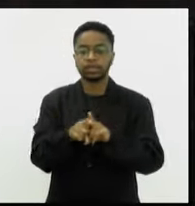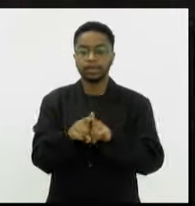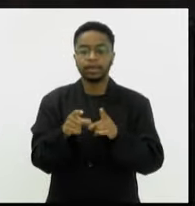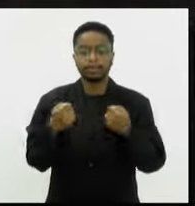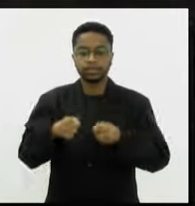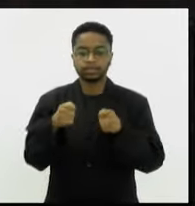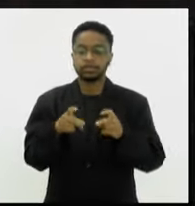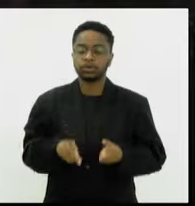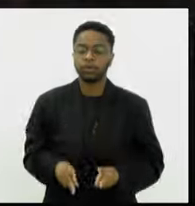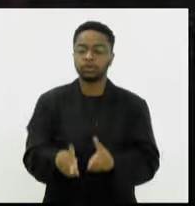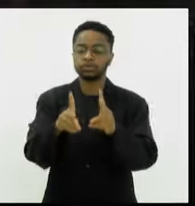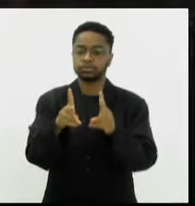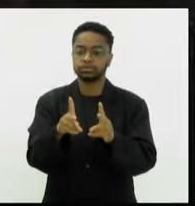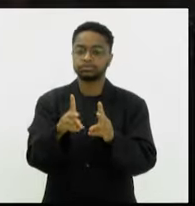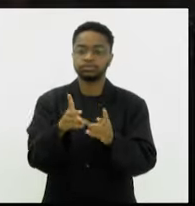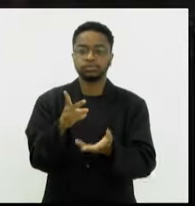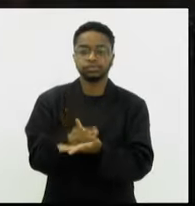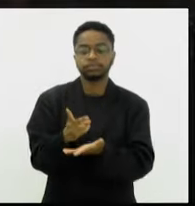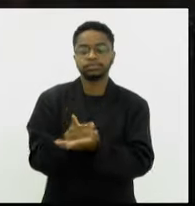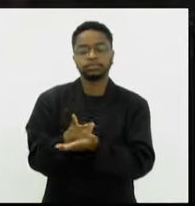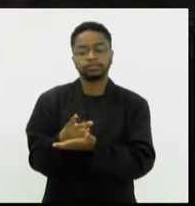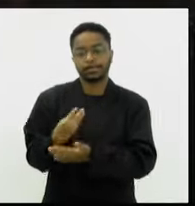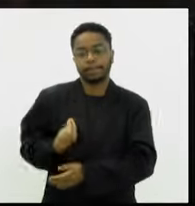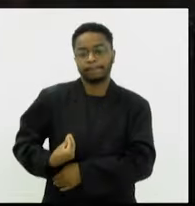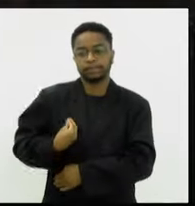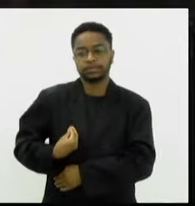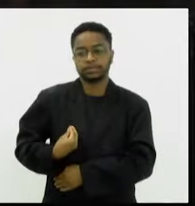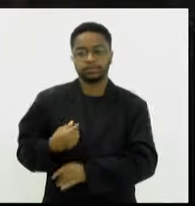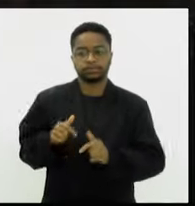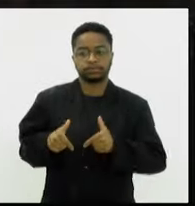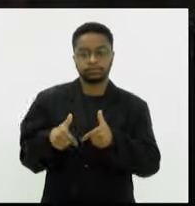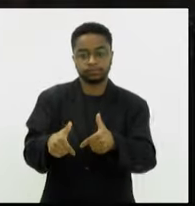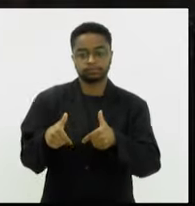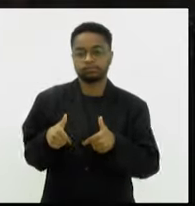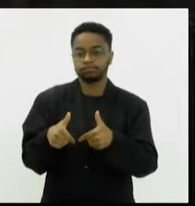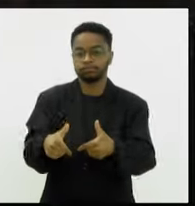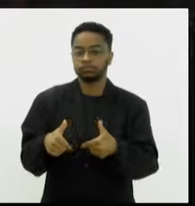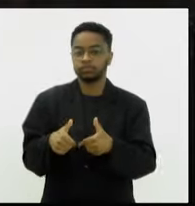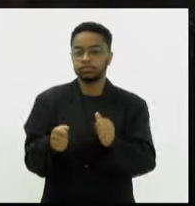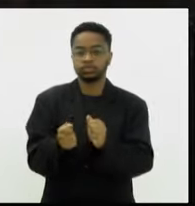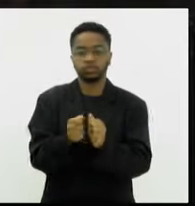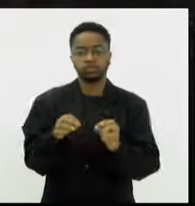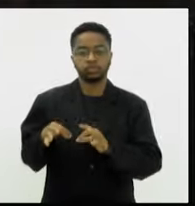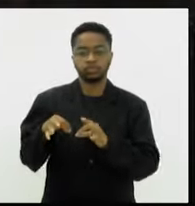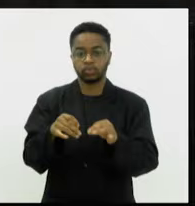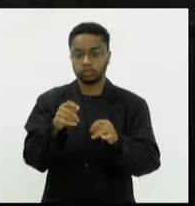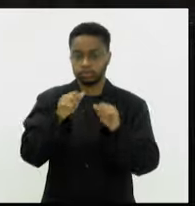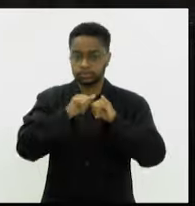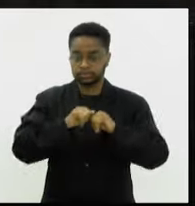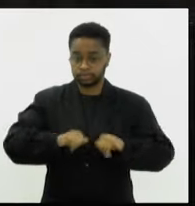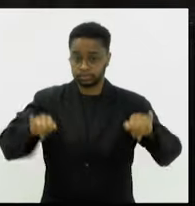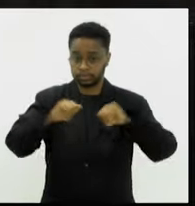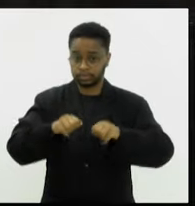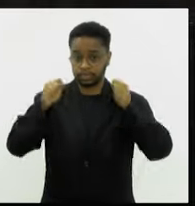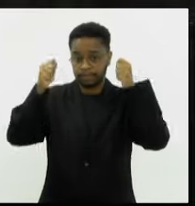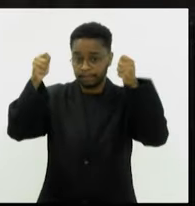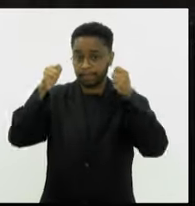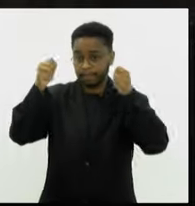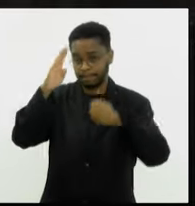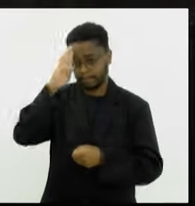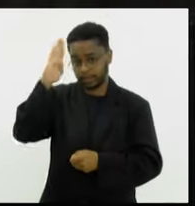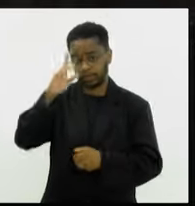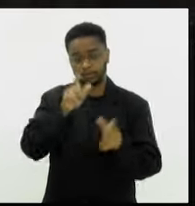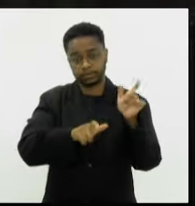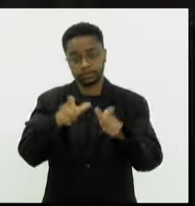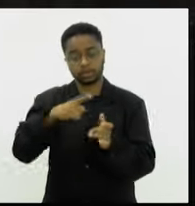viver constantemente presente na atuação incansável de todas e todos os militantes, sobretudo os militantes que têm